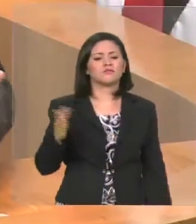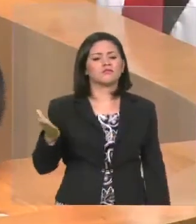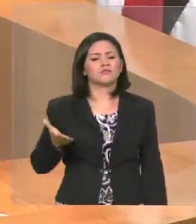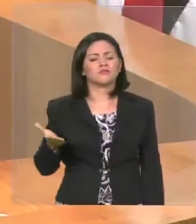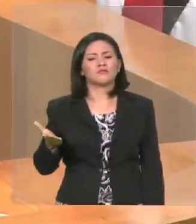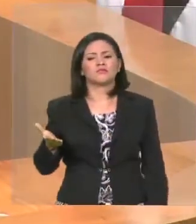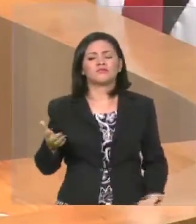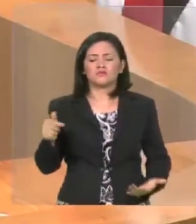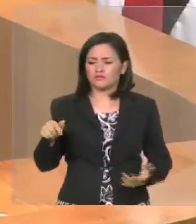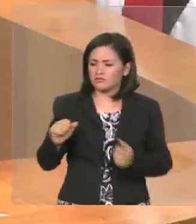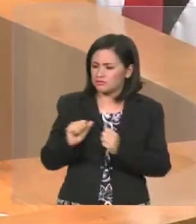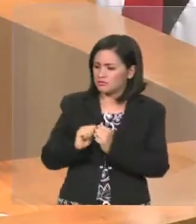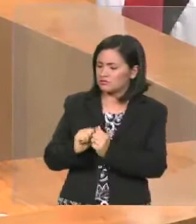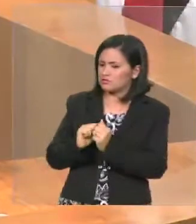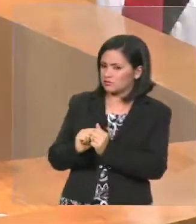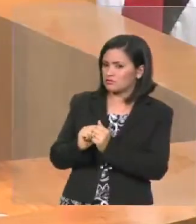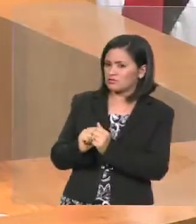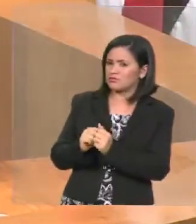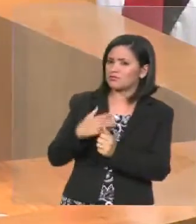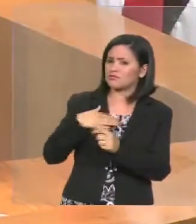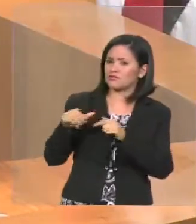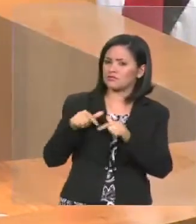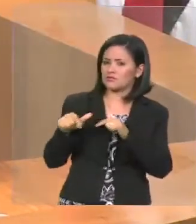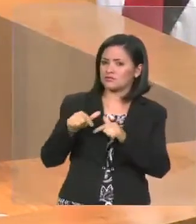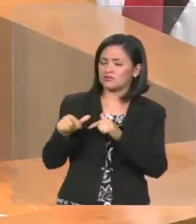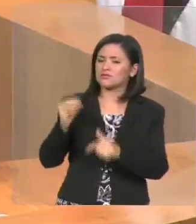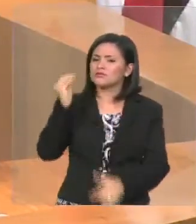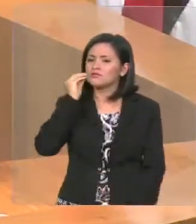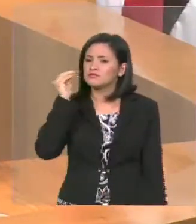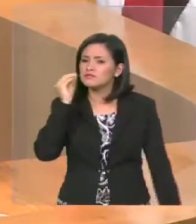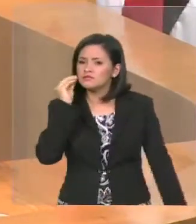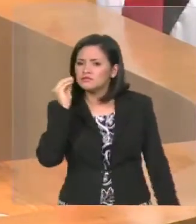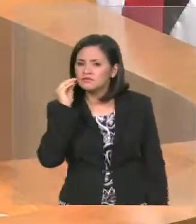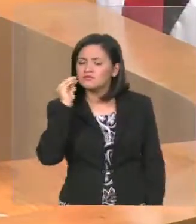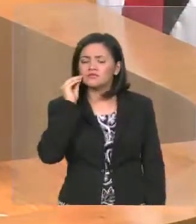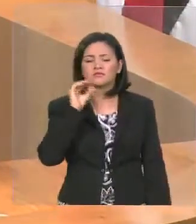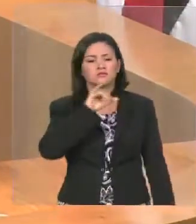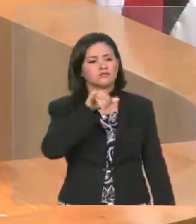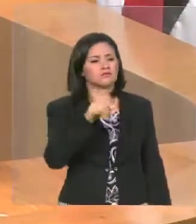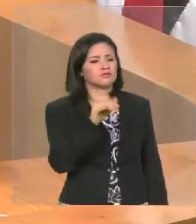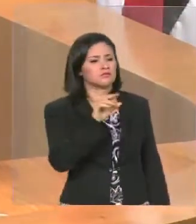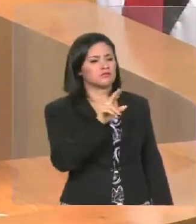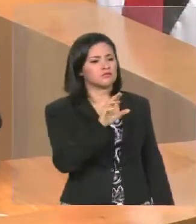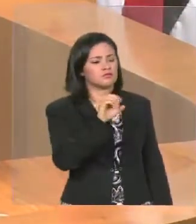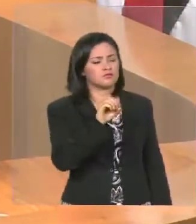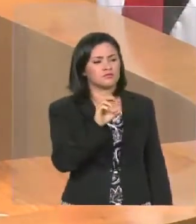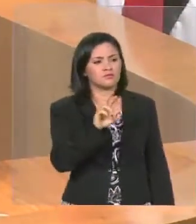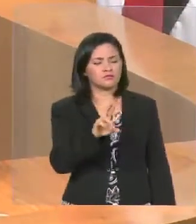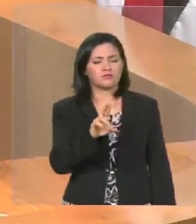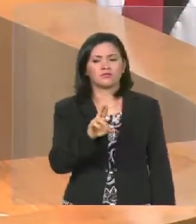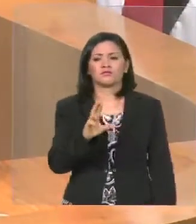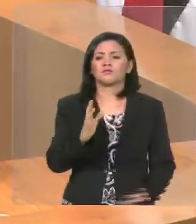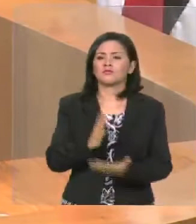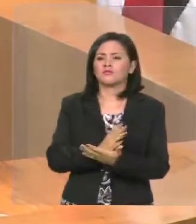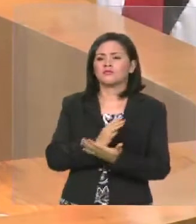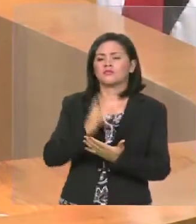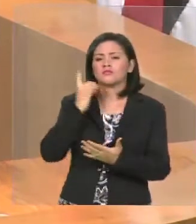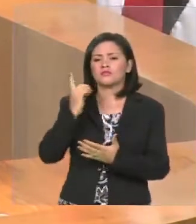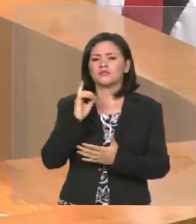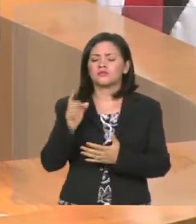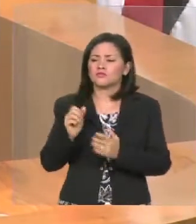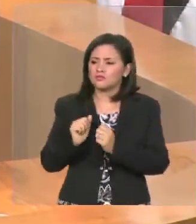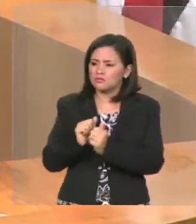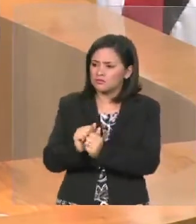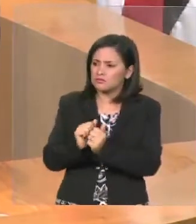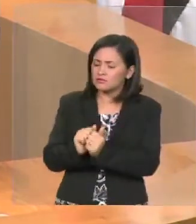na Assembleia a minha atuação, deputado Júnior Verde, alguns deputados que já travaram um contato mais próximo,